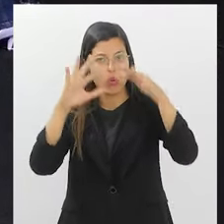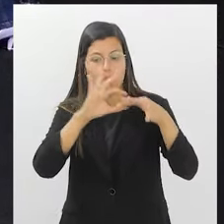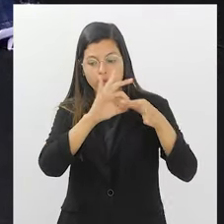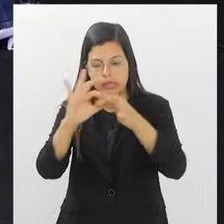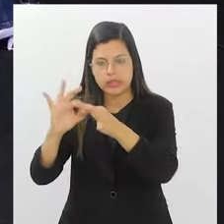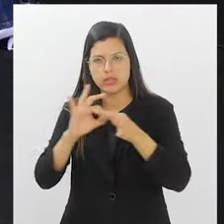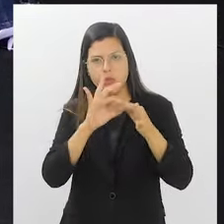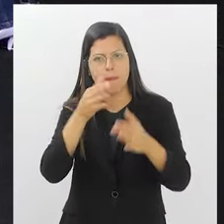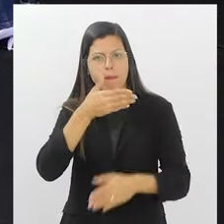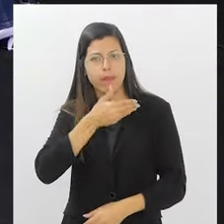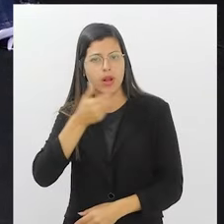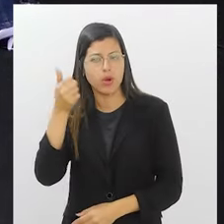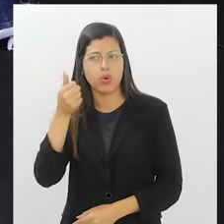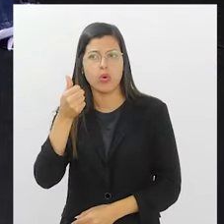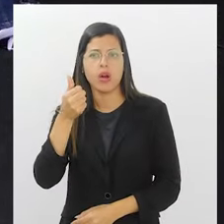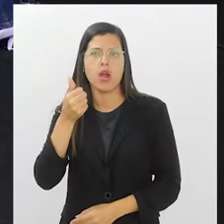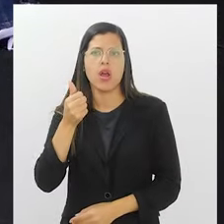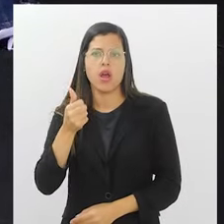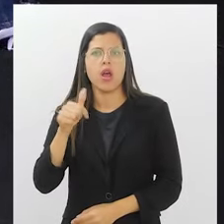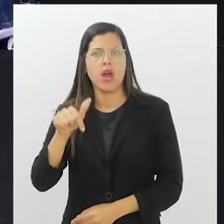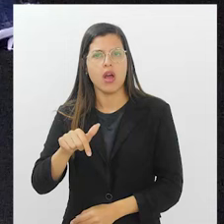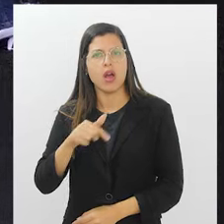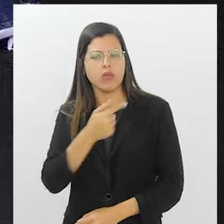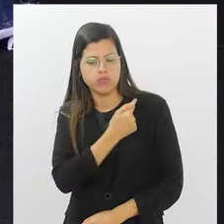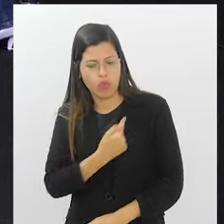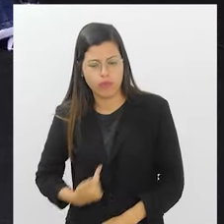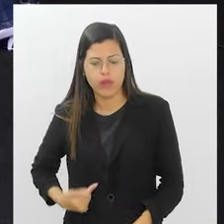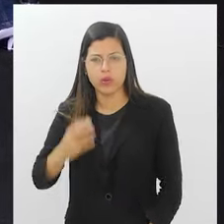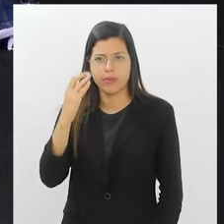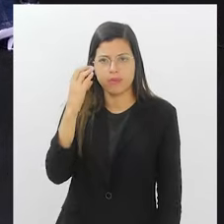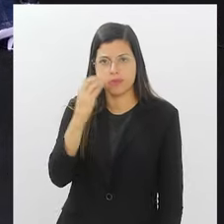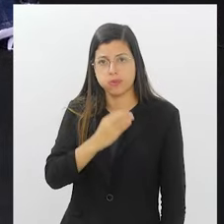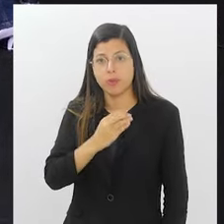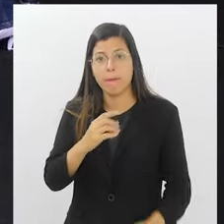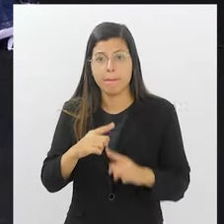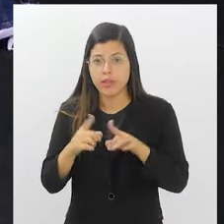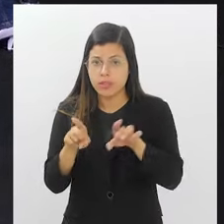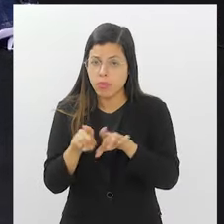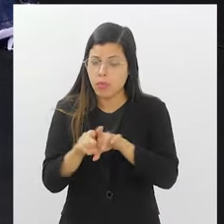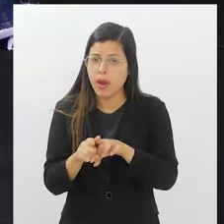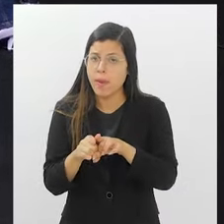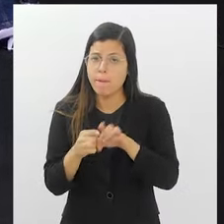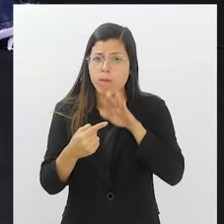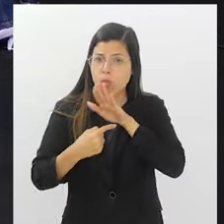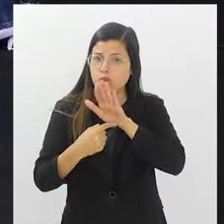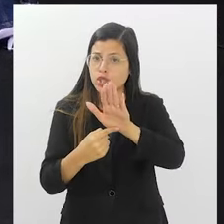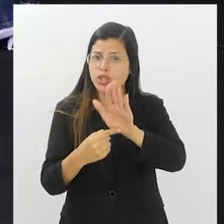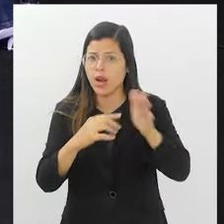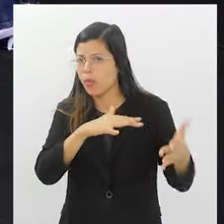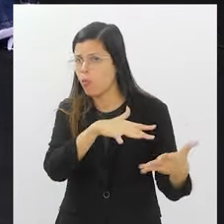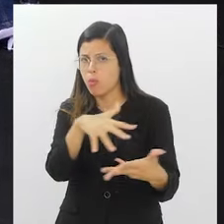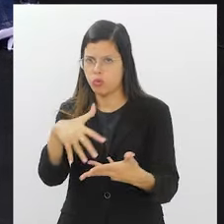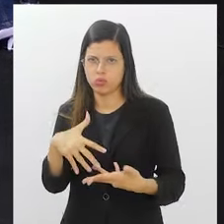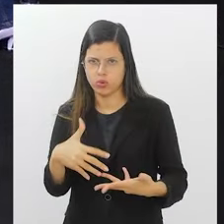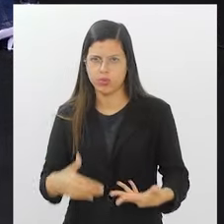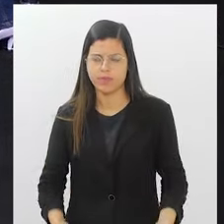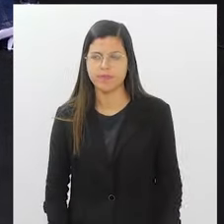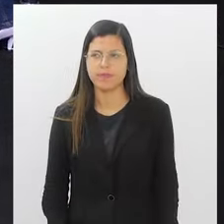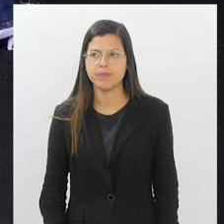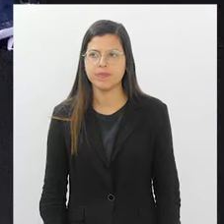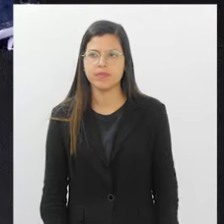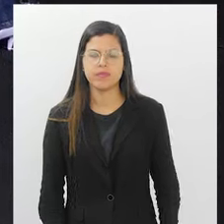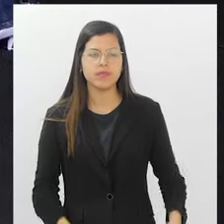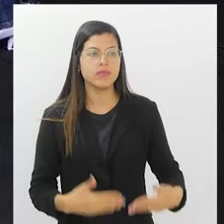possa cada dia melhorar, não só através do nosso governador Cláudio Castro, mas levar isso ao mundo, né? Porque isso existe ao mundo